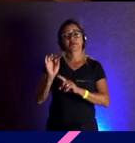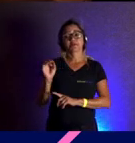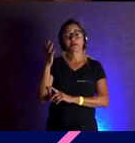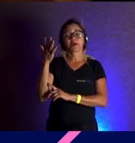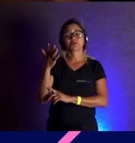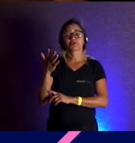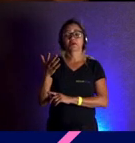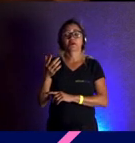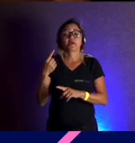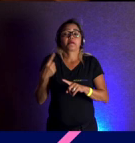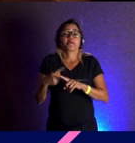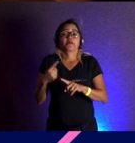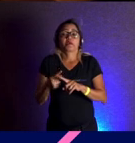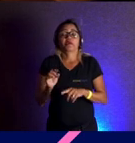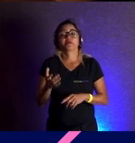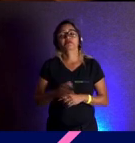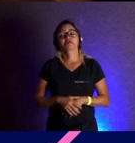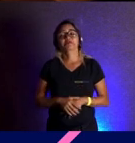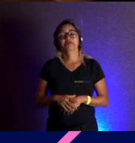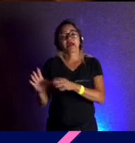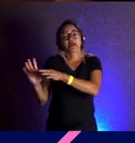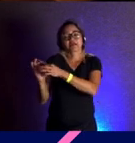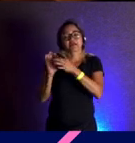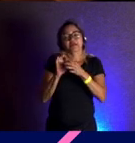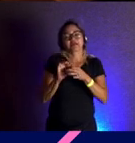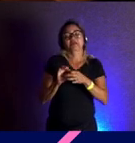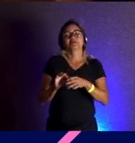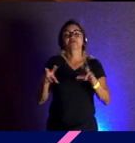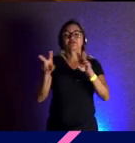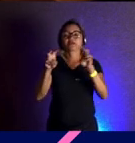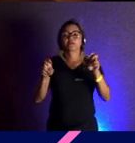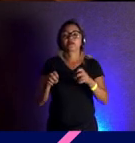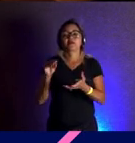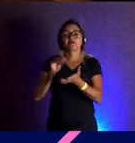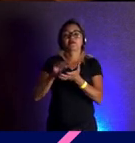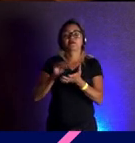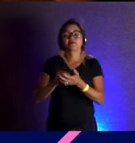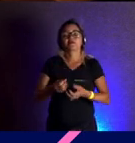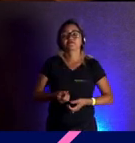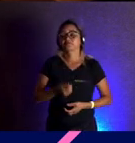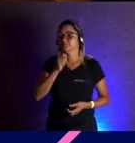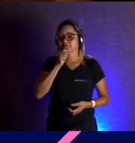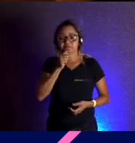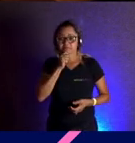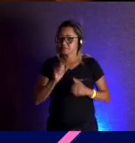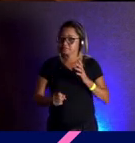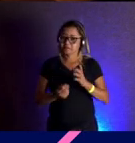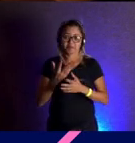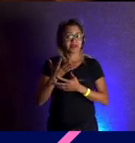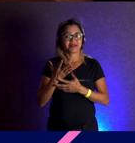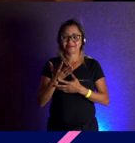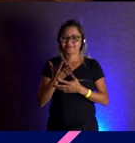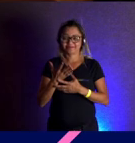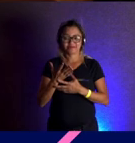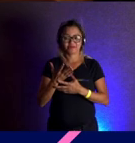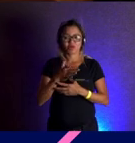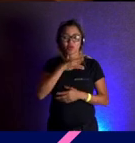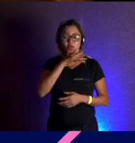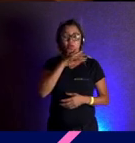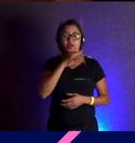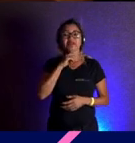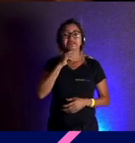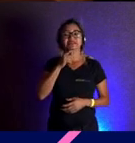falsas narrativas, las narrativas de desinformación, todavía no han entrado. Lo malo es que nadie sabe qué es cambio